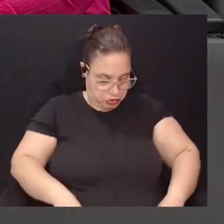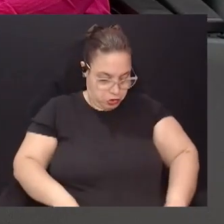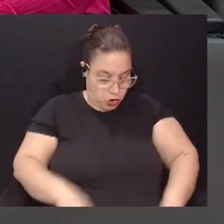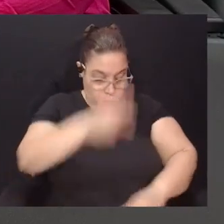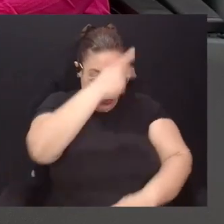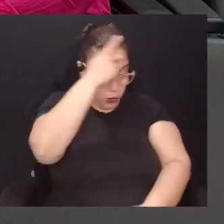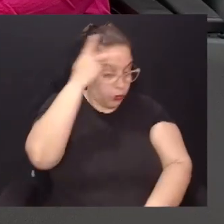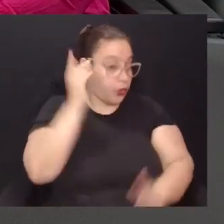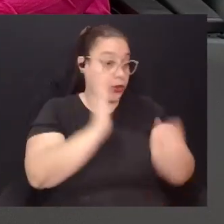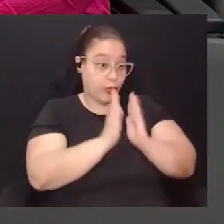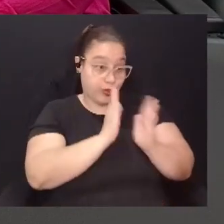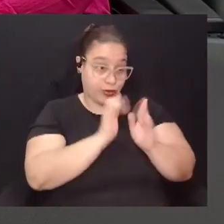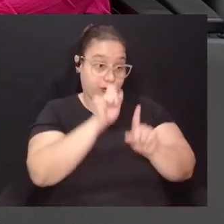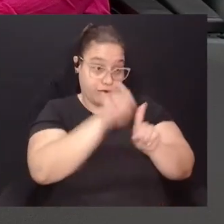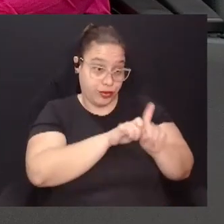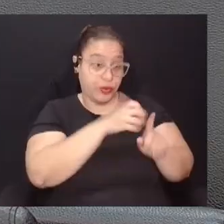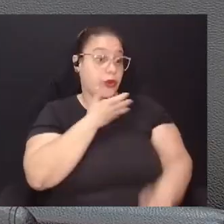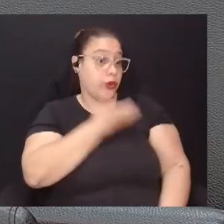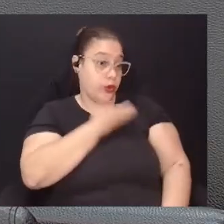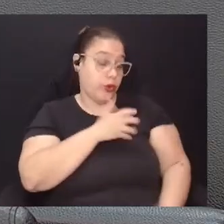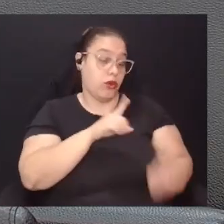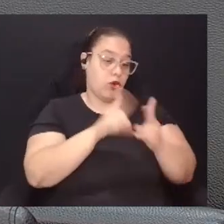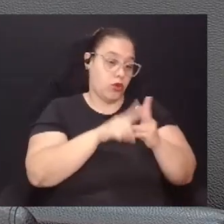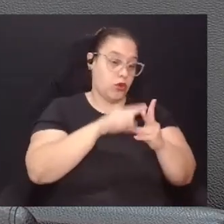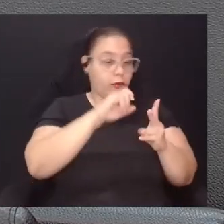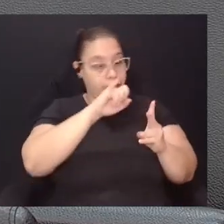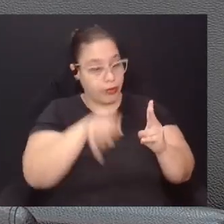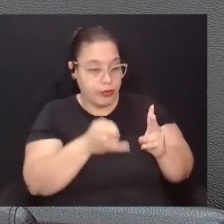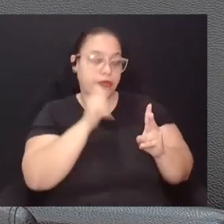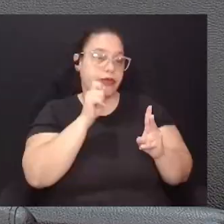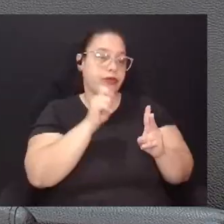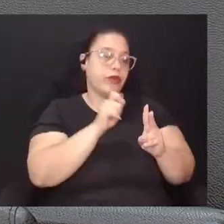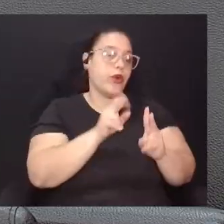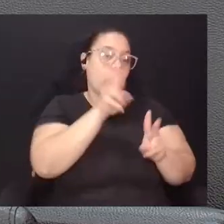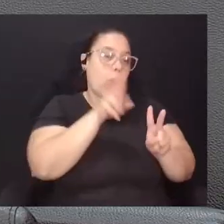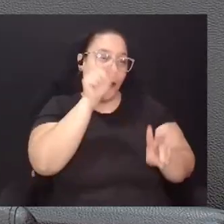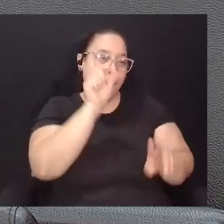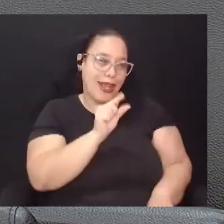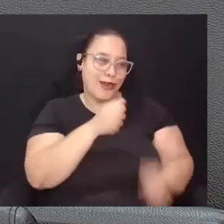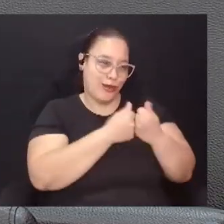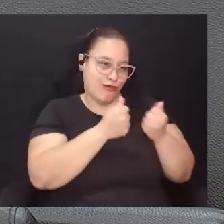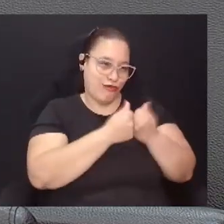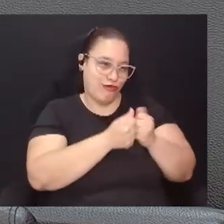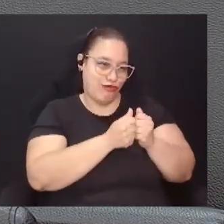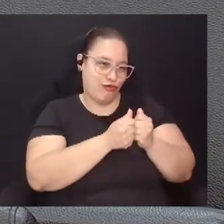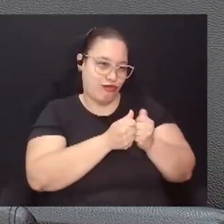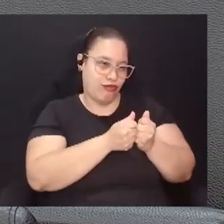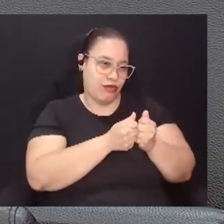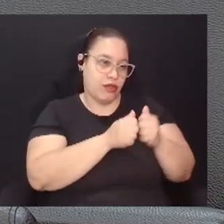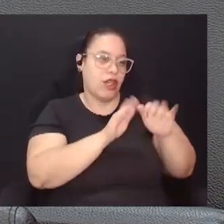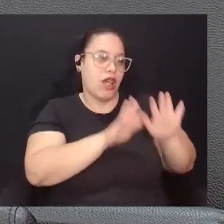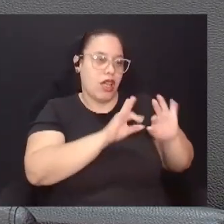assim, muitas pessoas no período ali de dezembro, né, até o meio de janeiro, elas usam menos o ônibus, porque estão